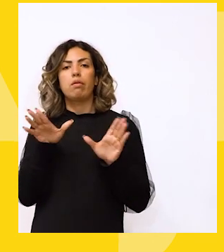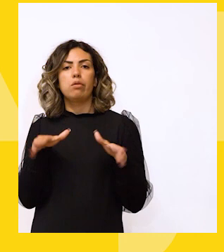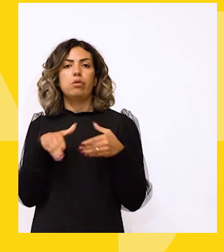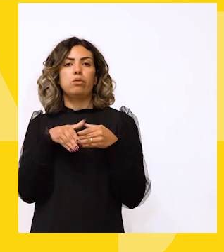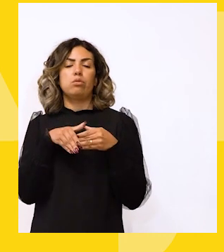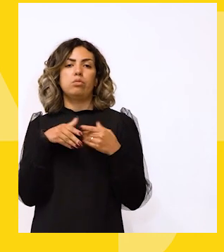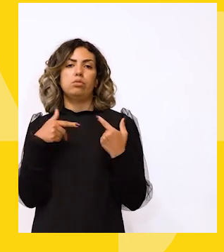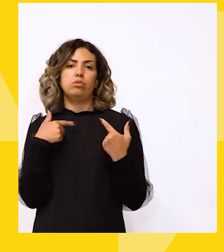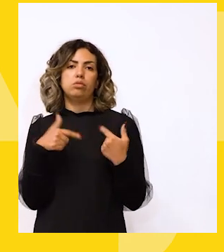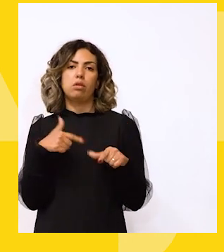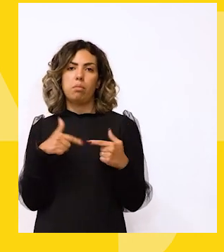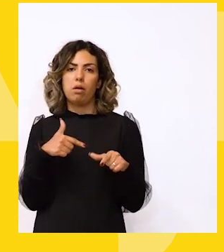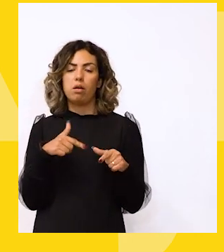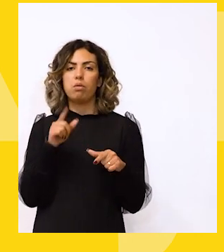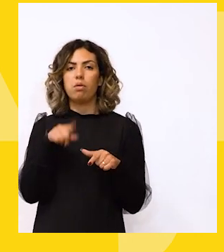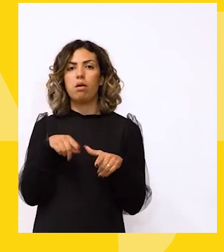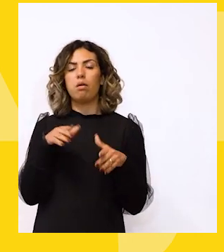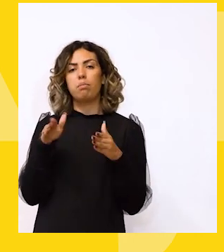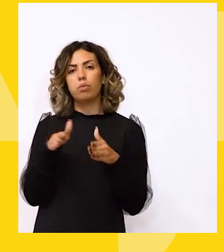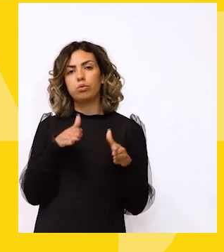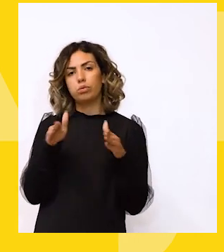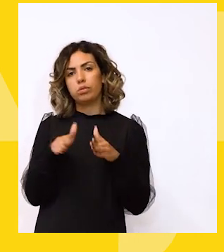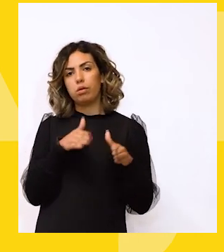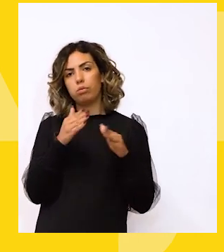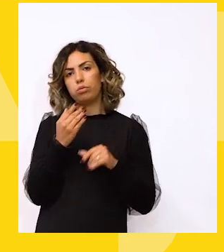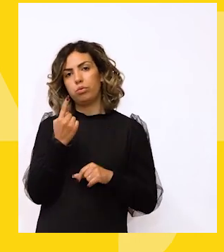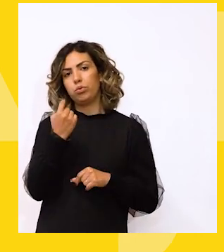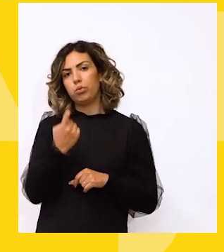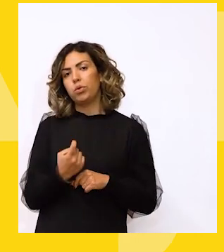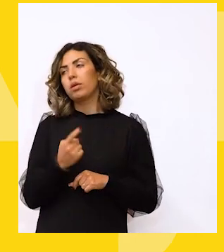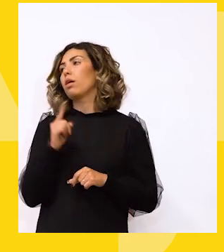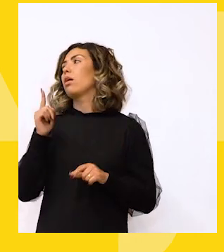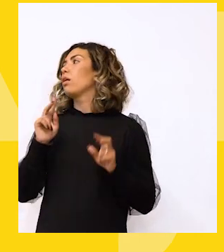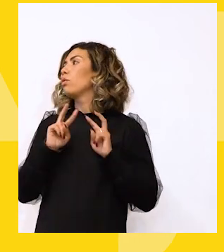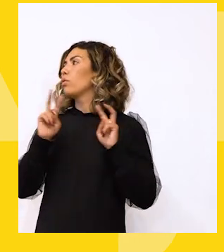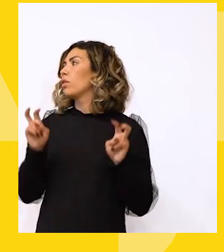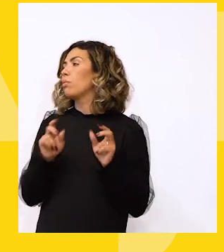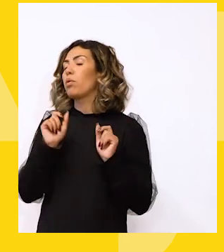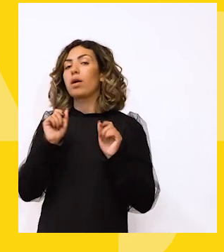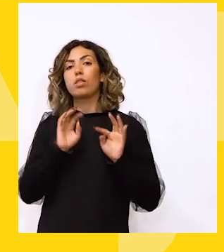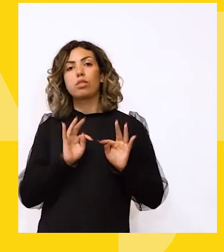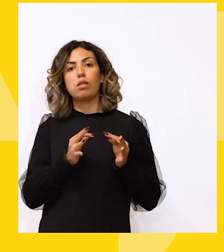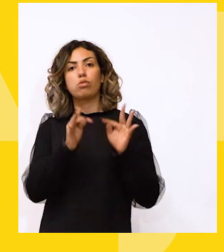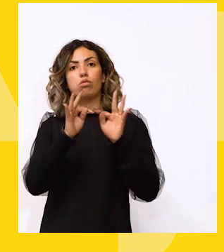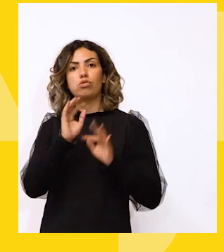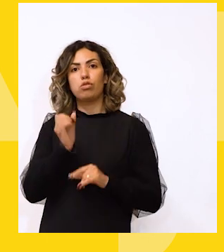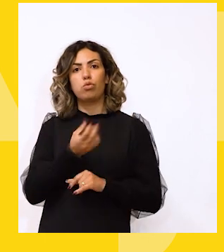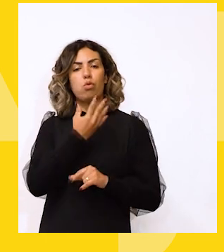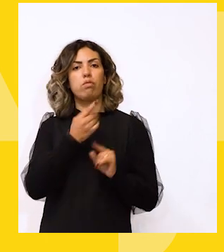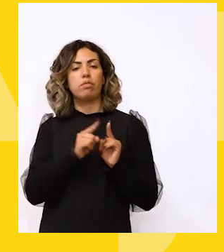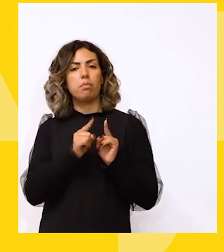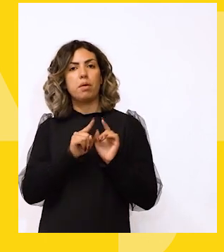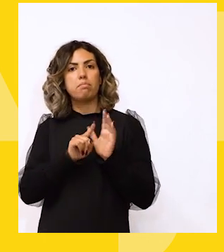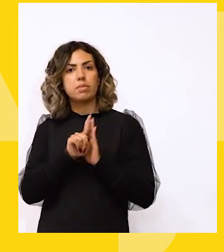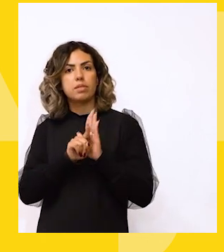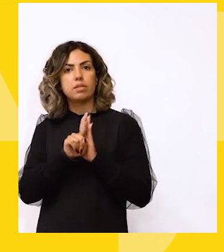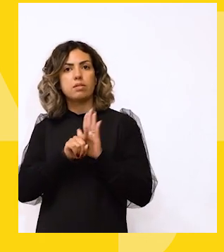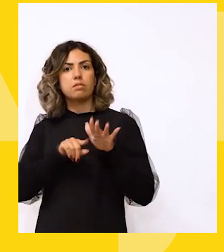na realidade é produção e saúde única um tema novas tecnologias pesquisas